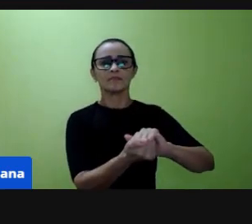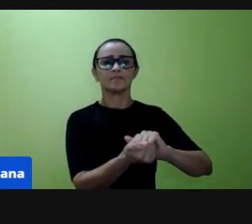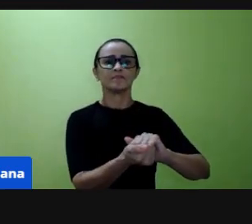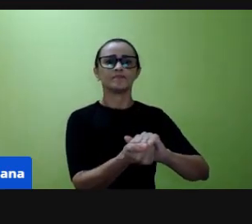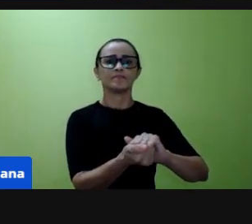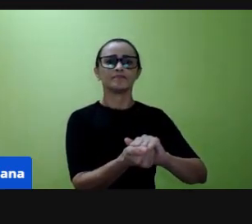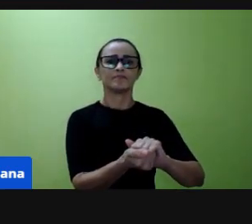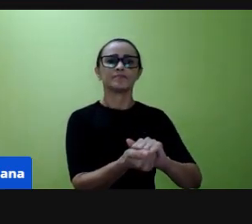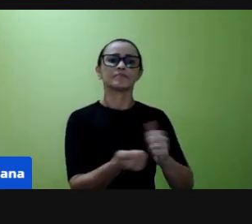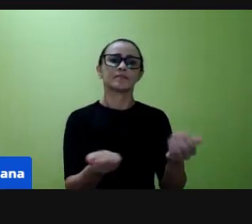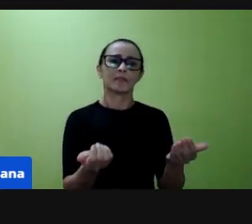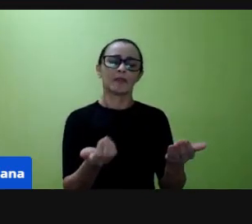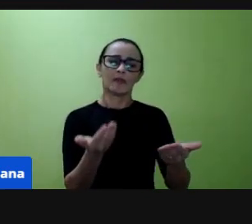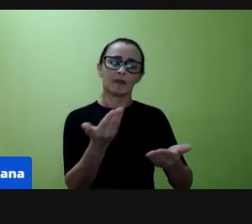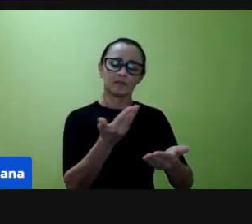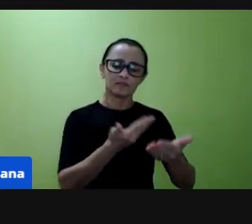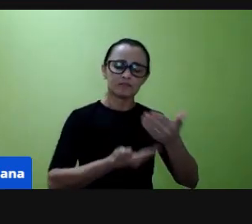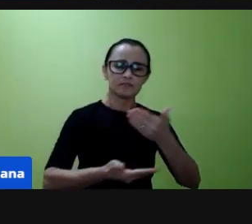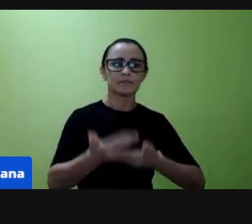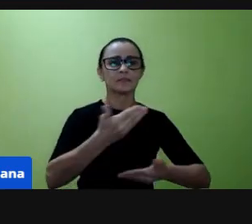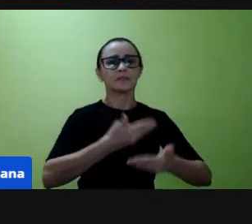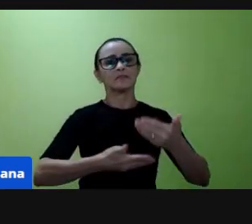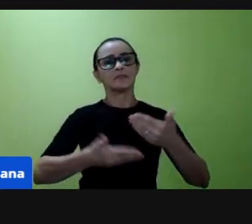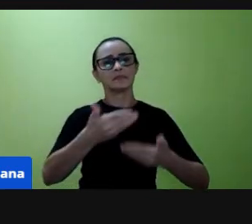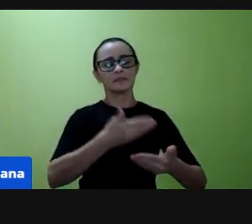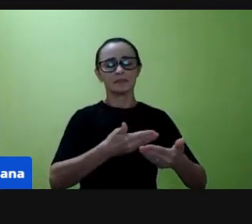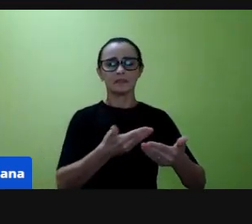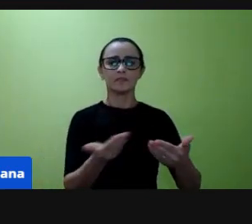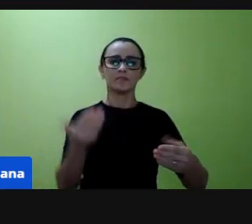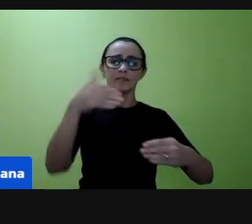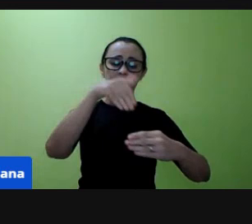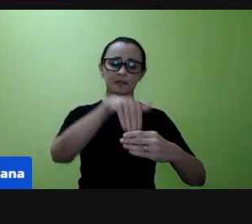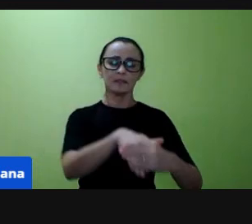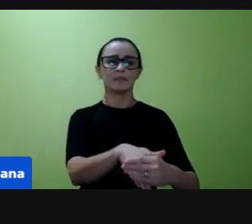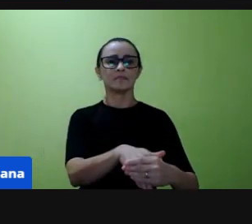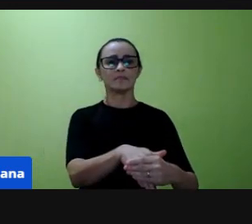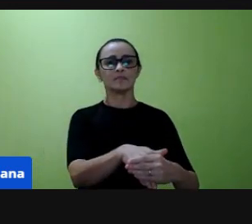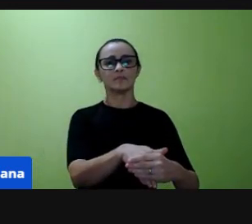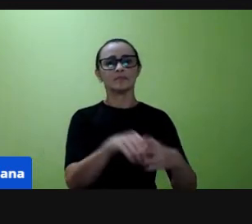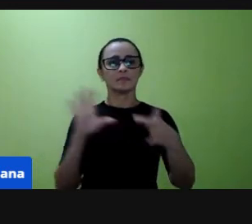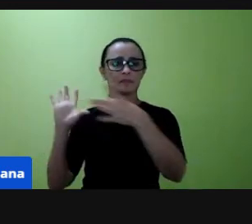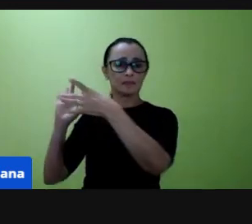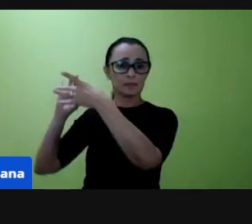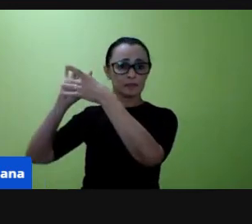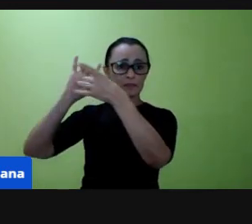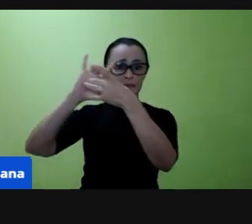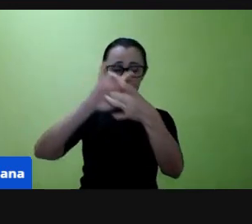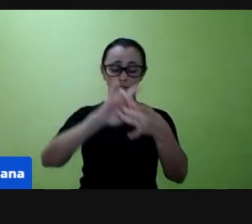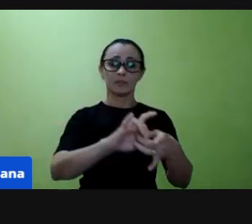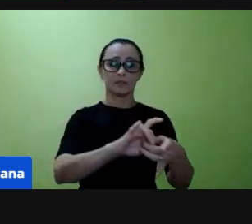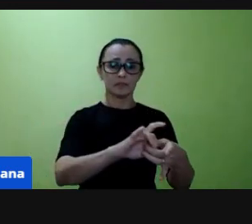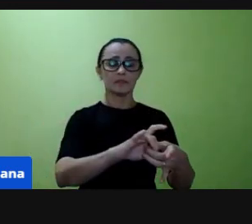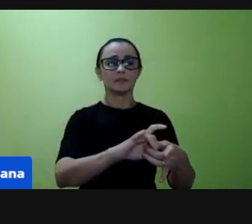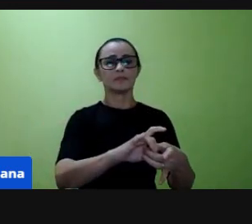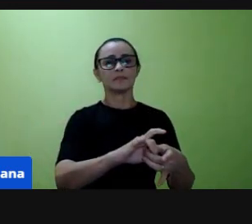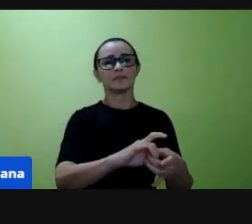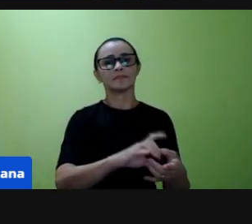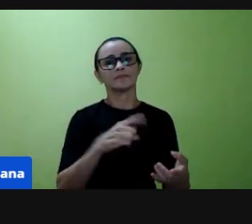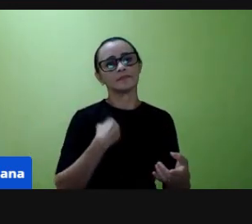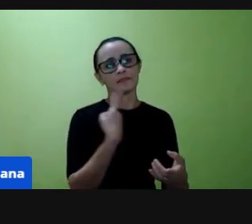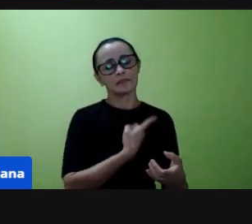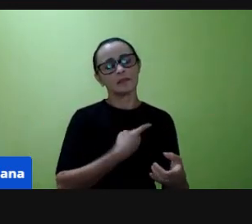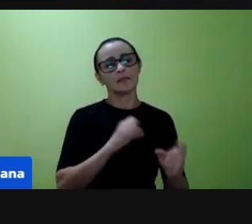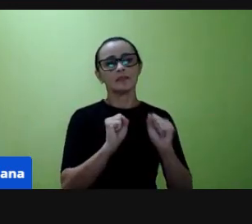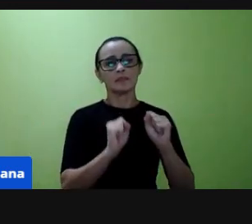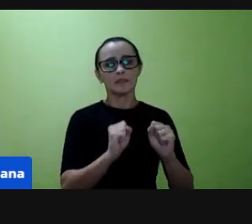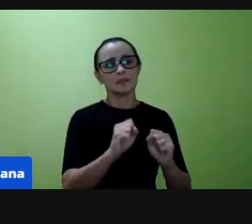essas diferentes temporalidades. Isso é muito, muito interessante de se ver. Né? Daria para a gente até, inclusive, conversar em